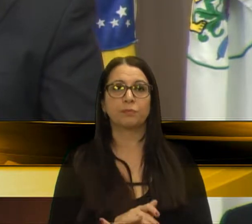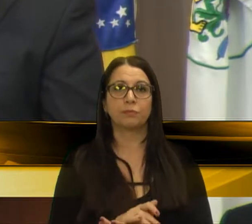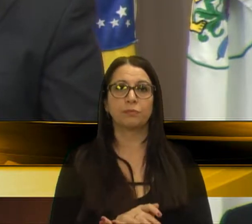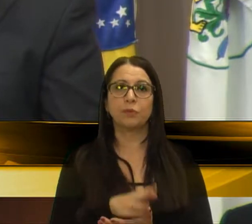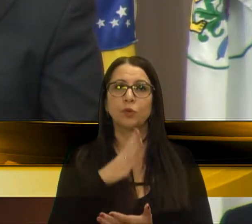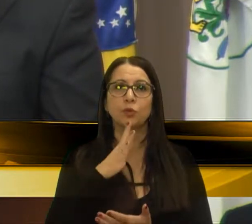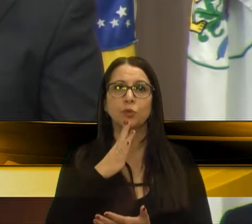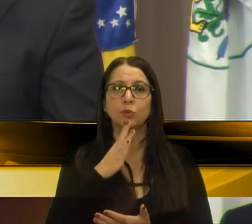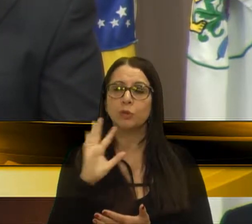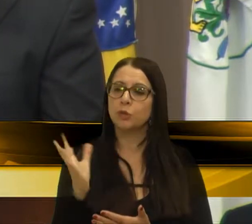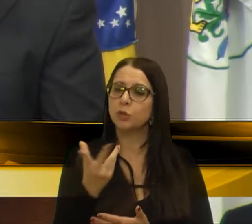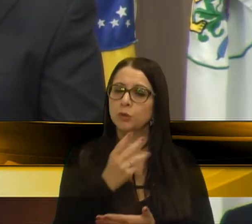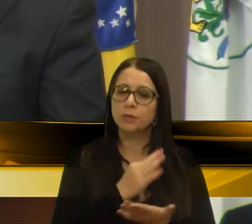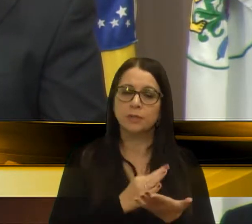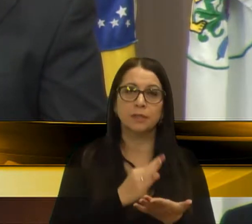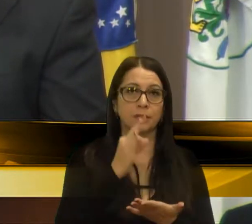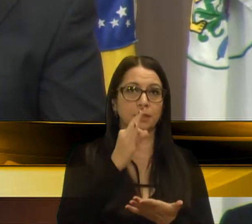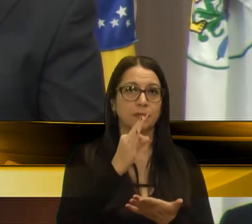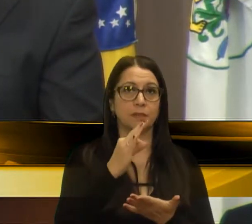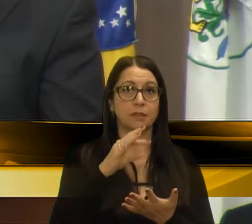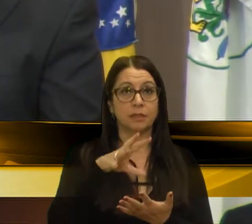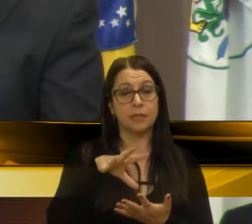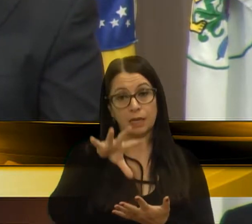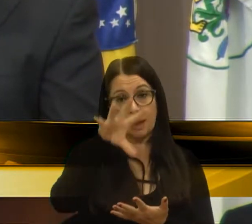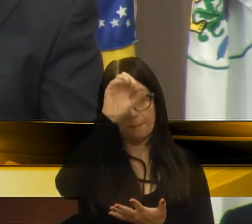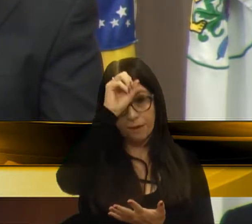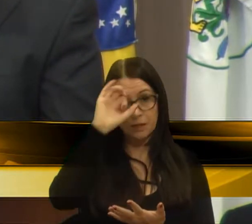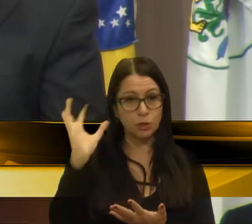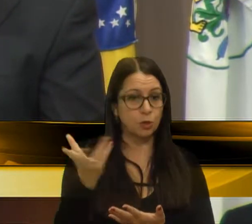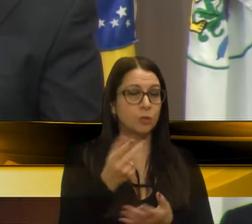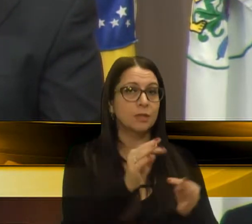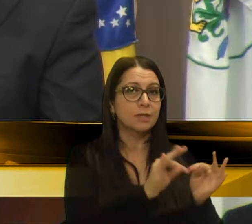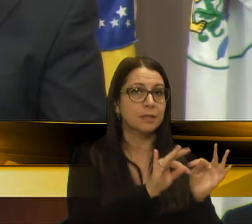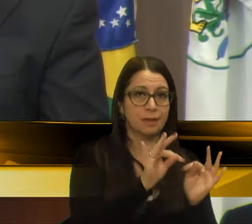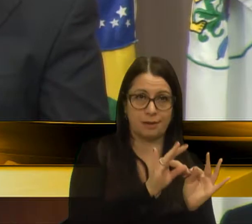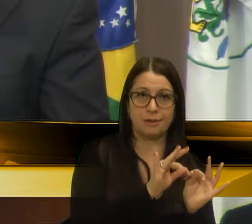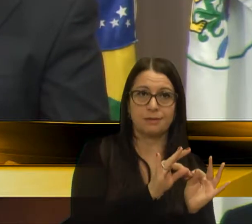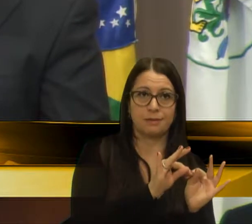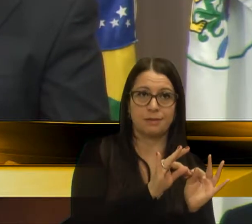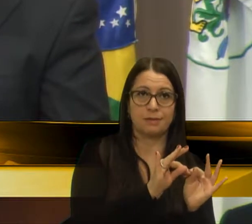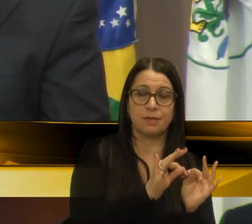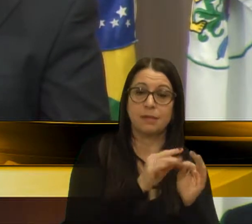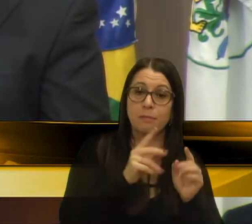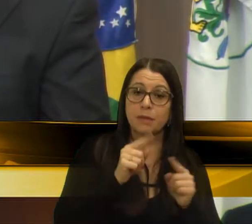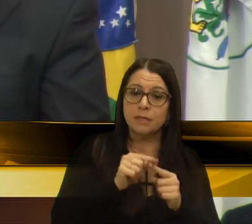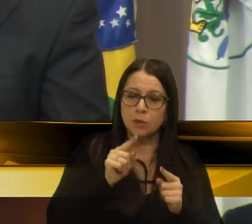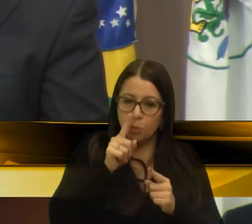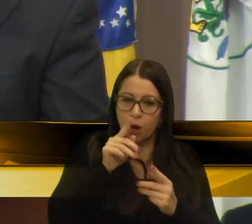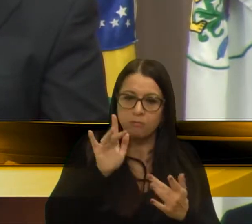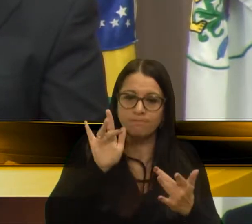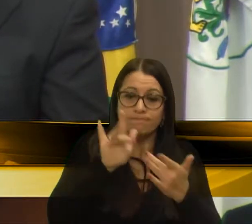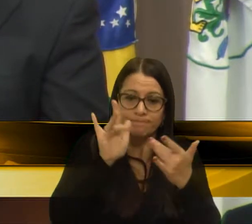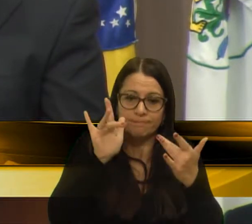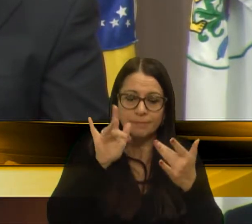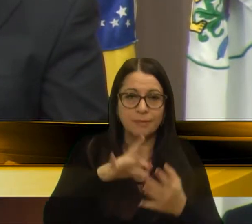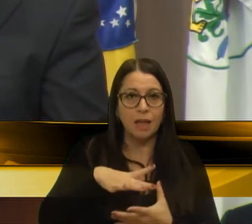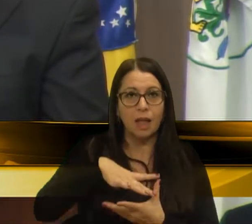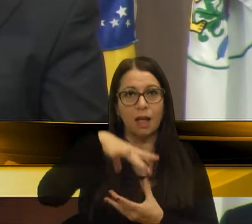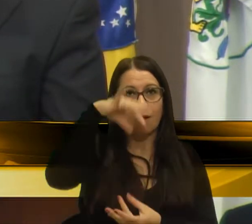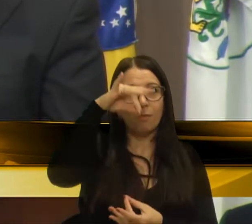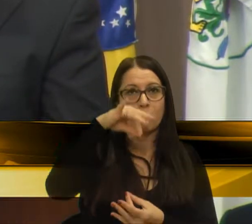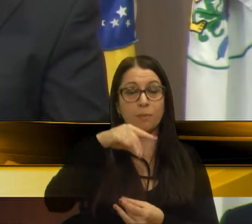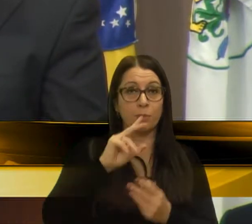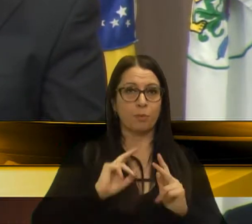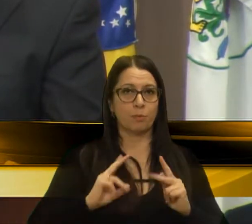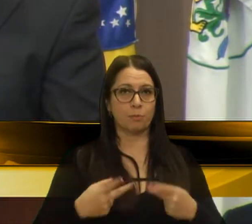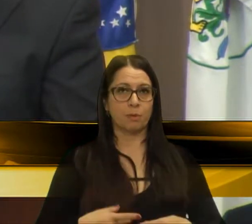Conheça todas as teorias, domine todas as técnicas, mas ao tocar a alma humana, seja